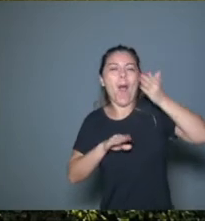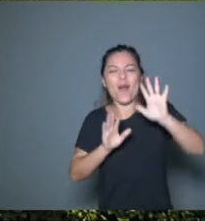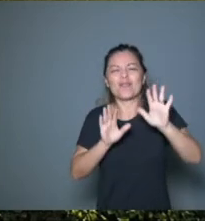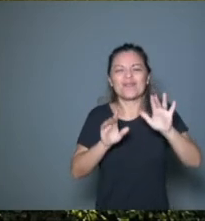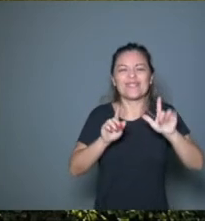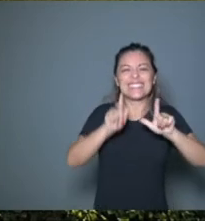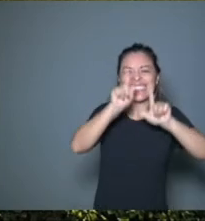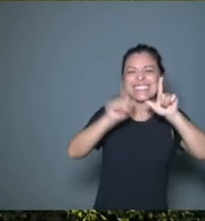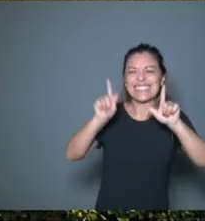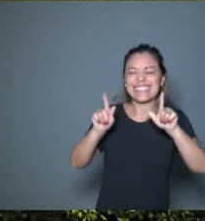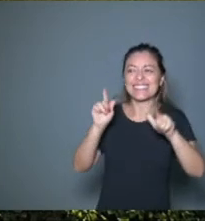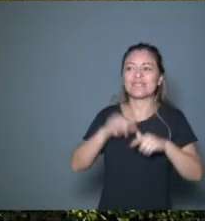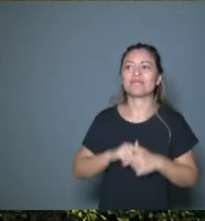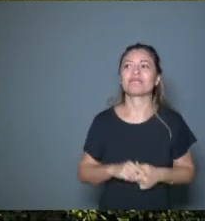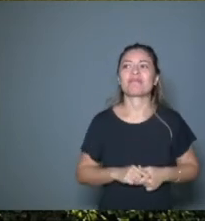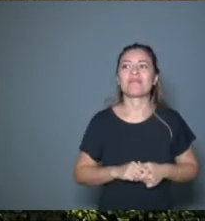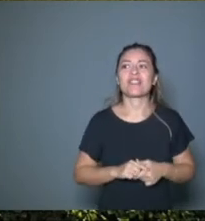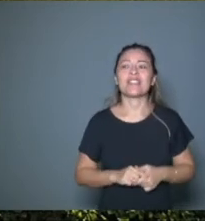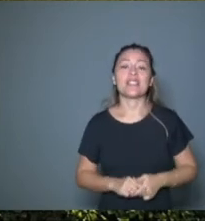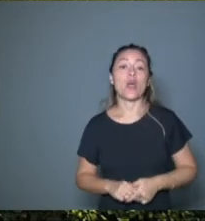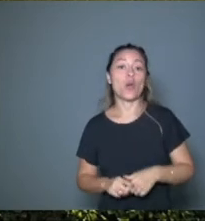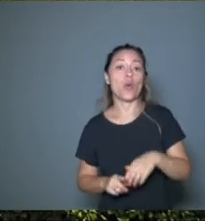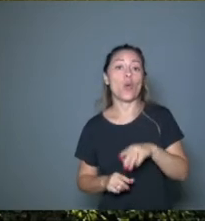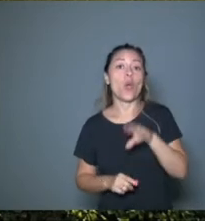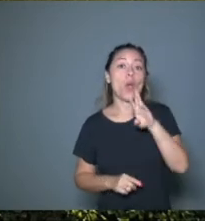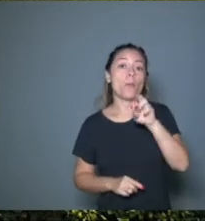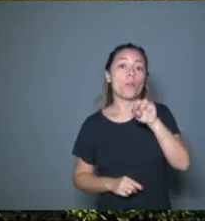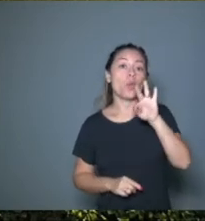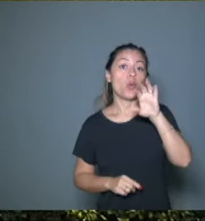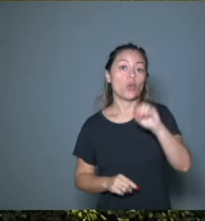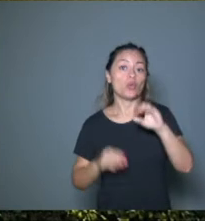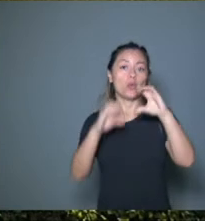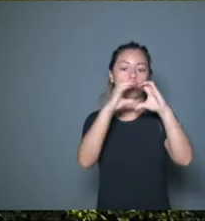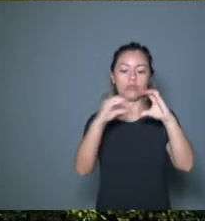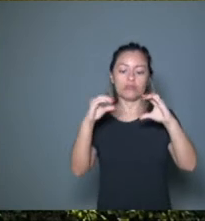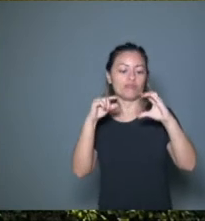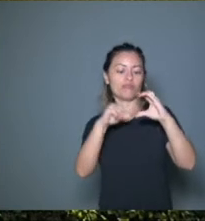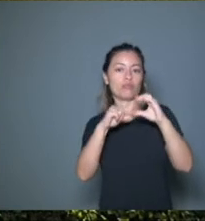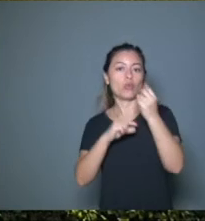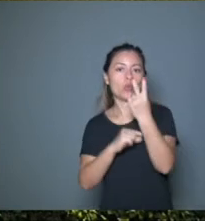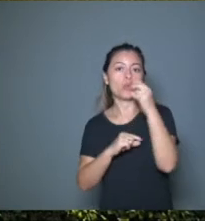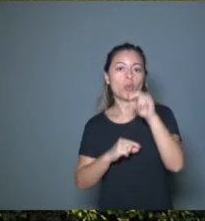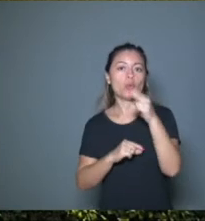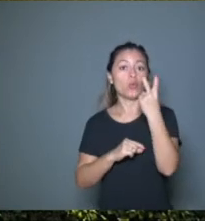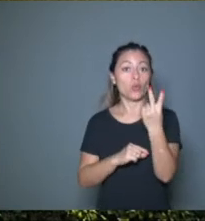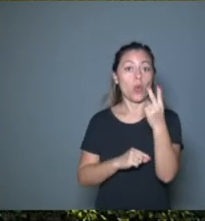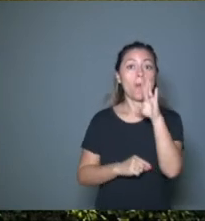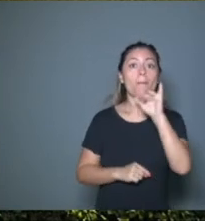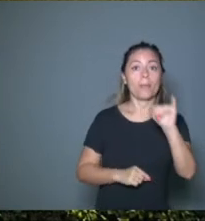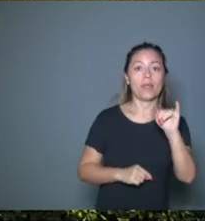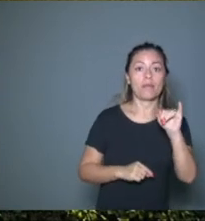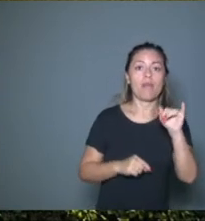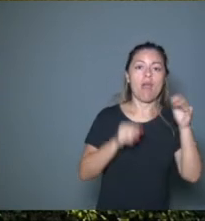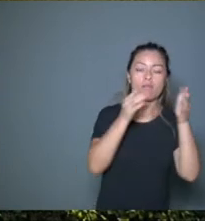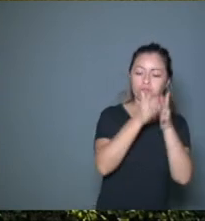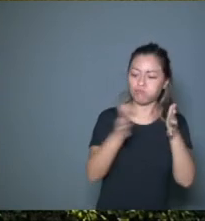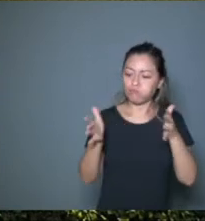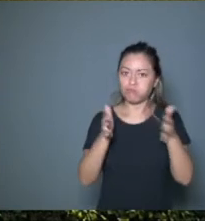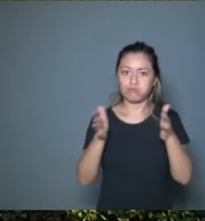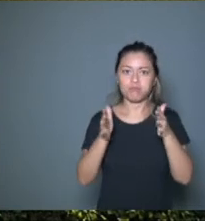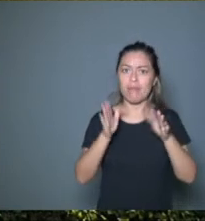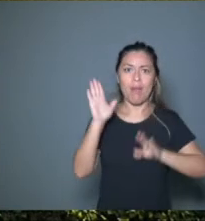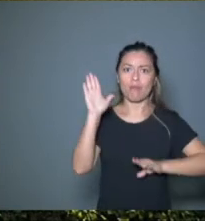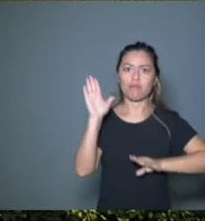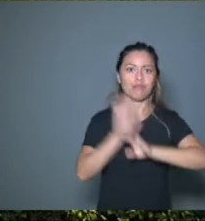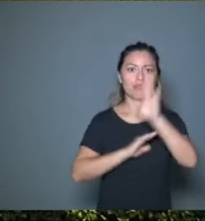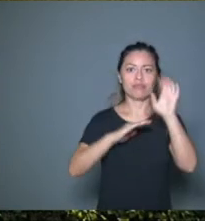seguinte: lucro bruto, 2,2 bi, com uma margem de 51%. Isso sim é representativo, uma margem realmente recorde para a